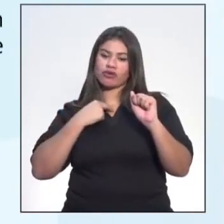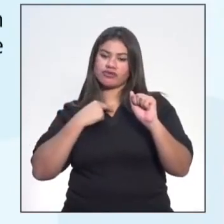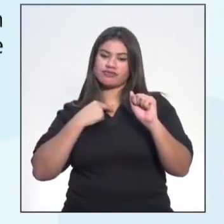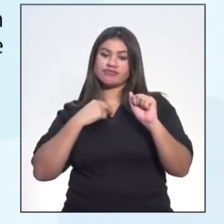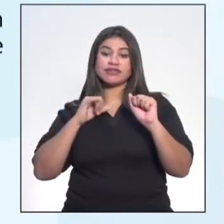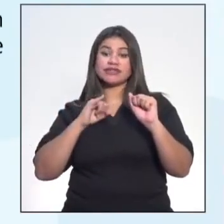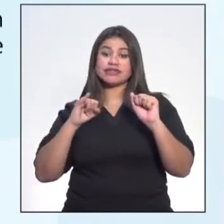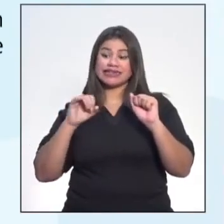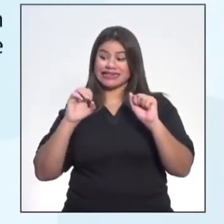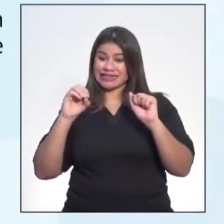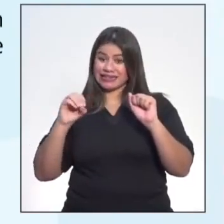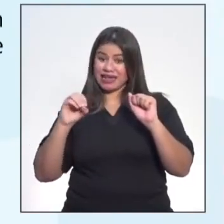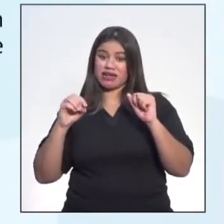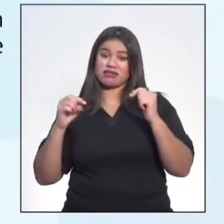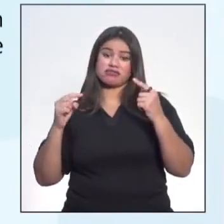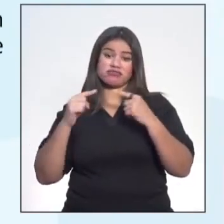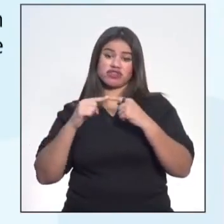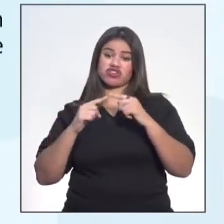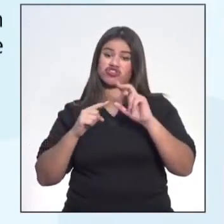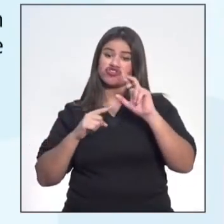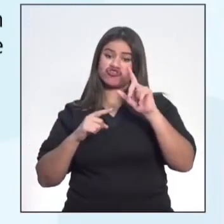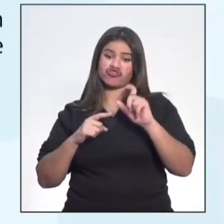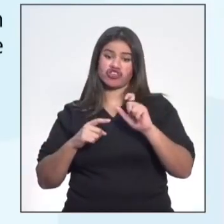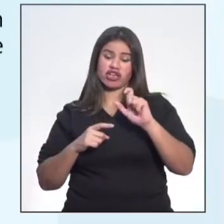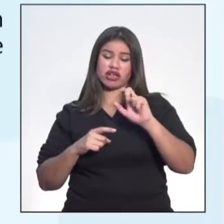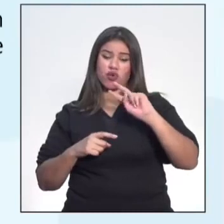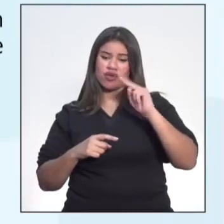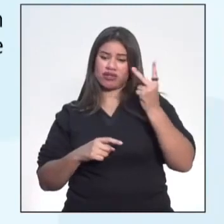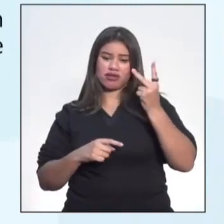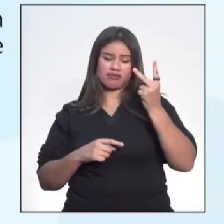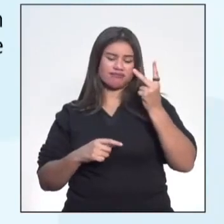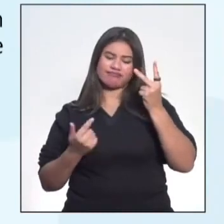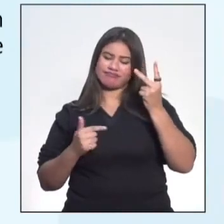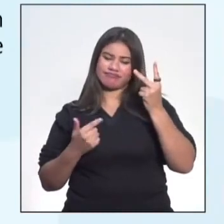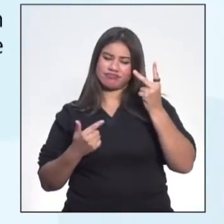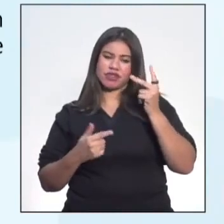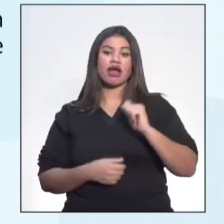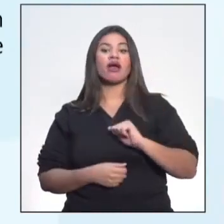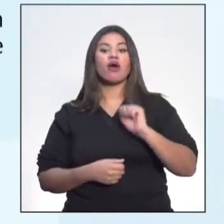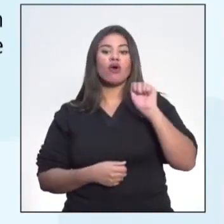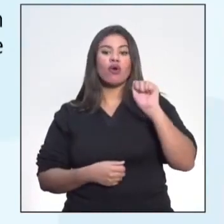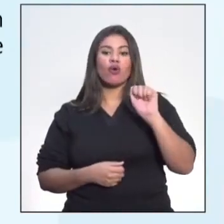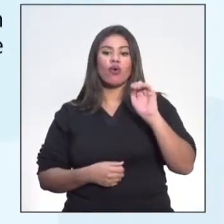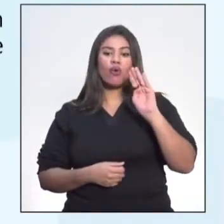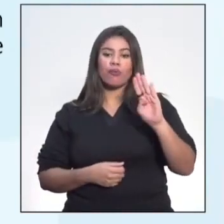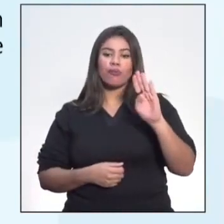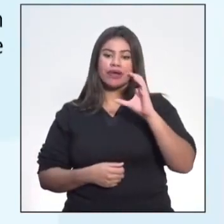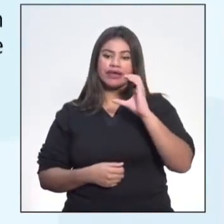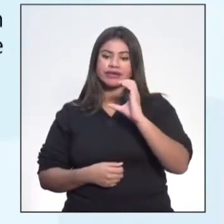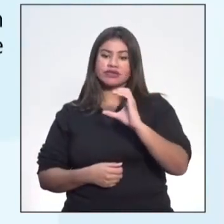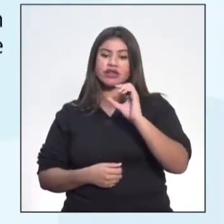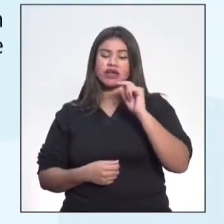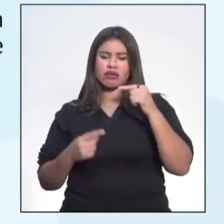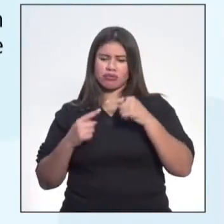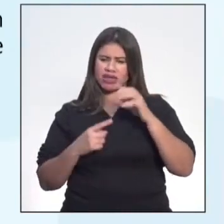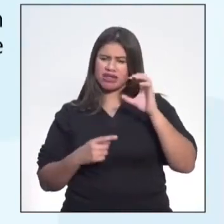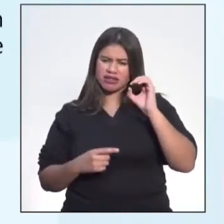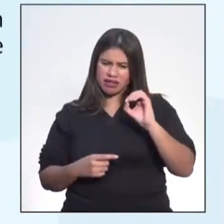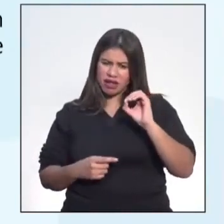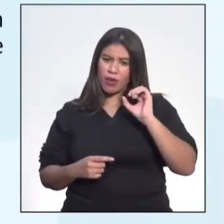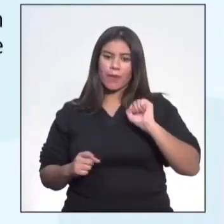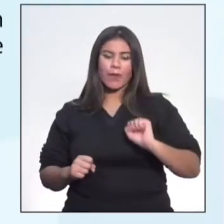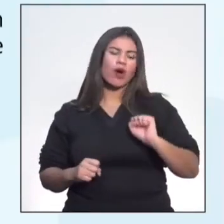quadrado. Então, o a não pode ser zero. Agora, o b e o c podem ser zero? Podem. Tem que lembrar que esse a é um número multiplicando